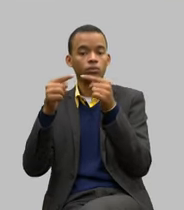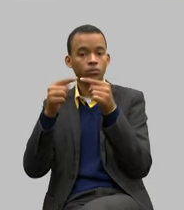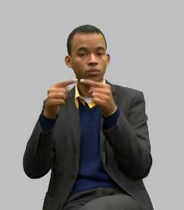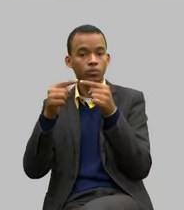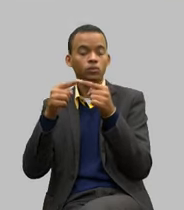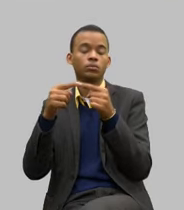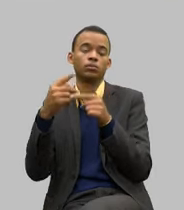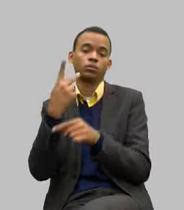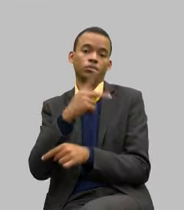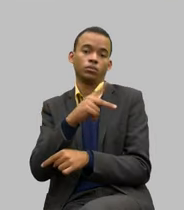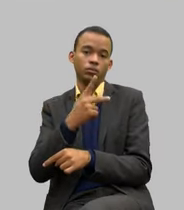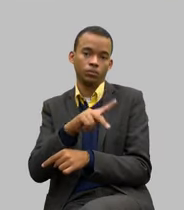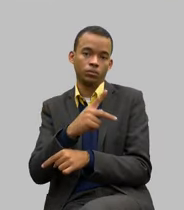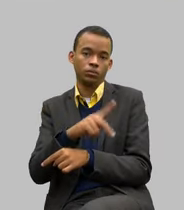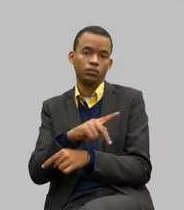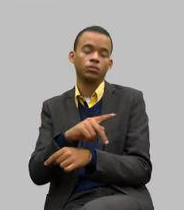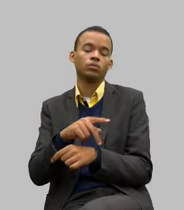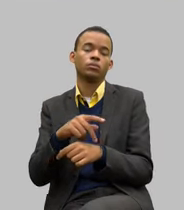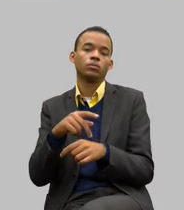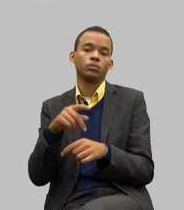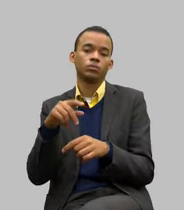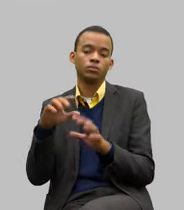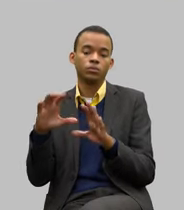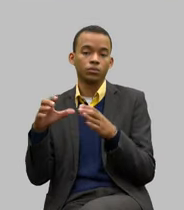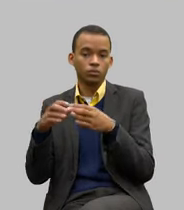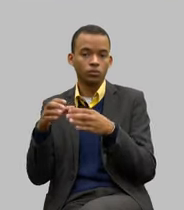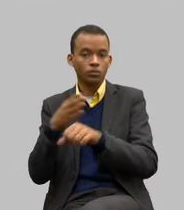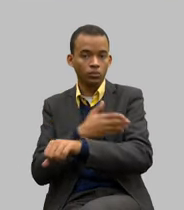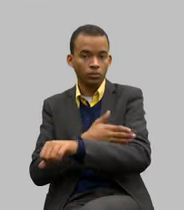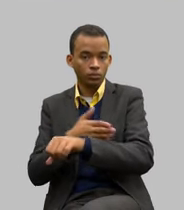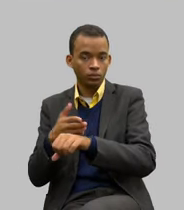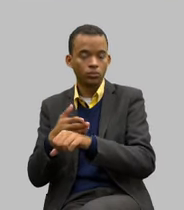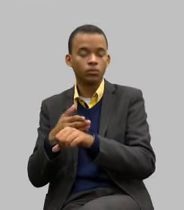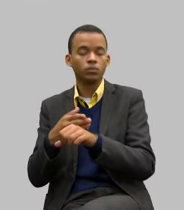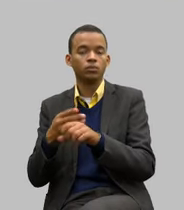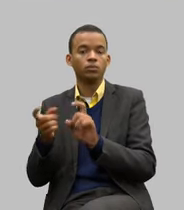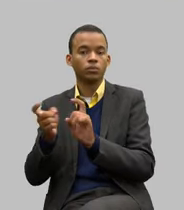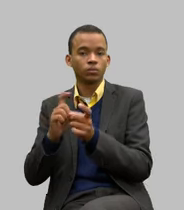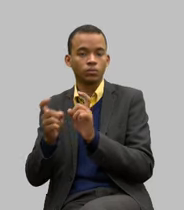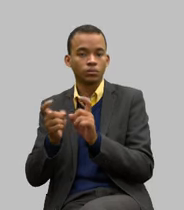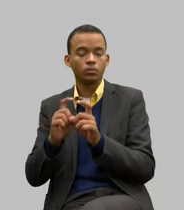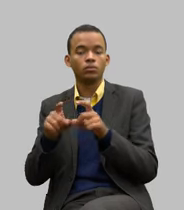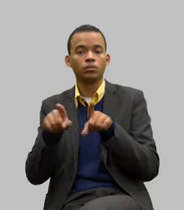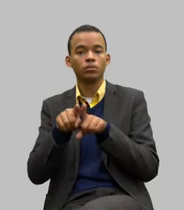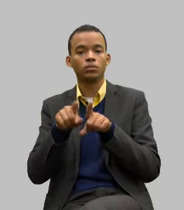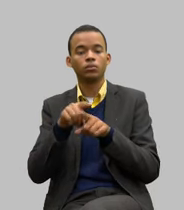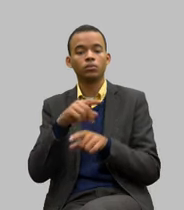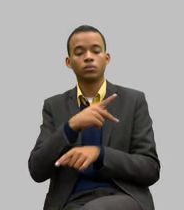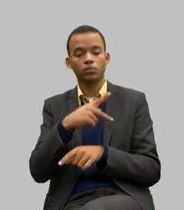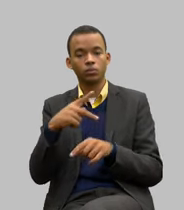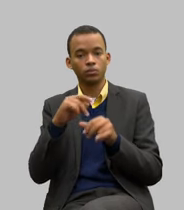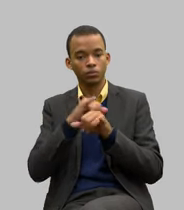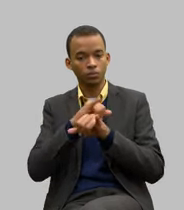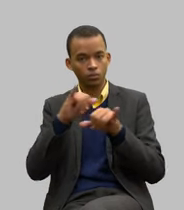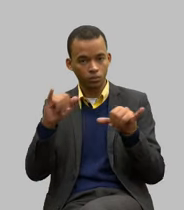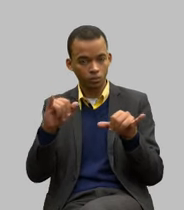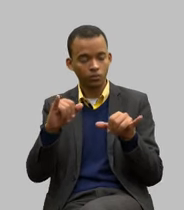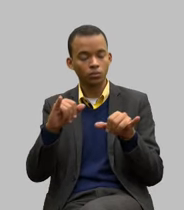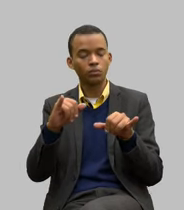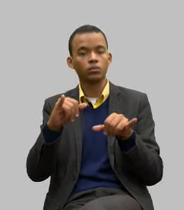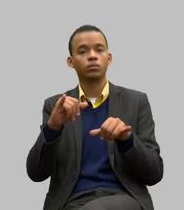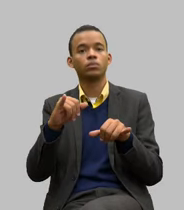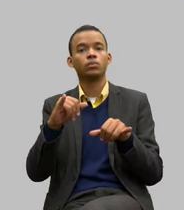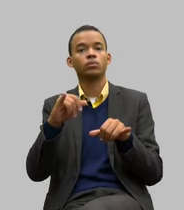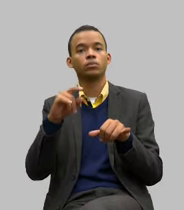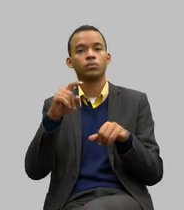Ordinárias das comissões Presidente informa aos parlamentares que o prazo aqui mencionado é a